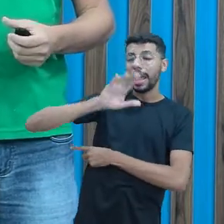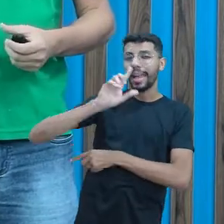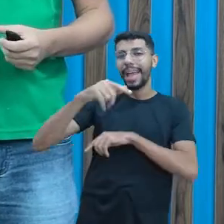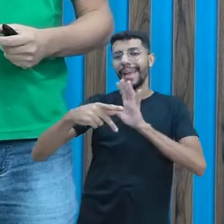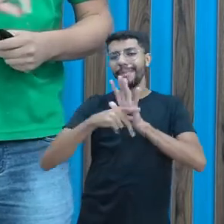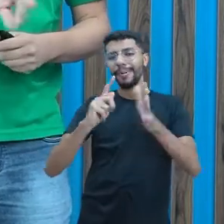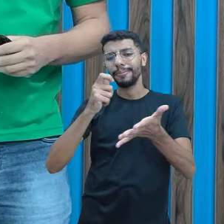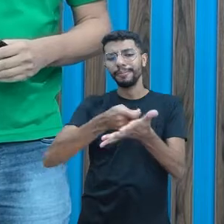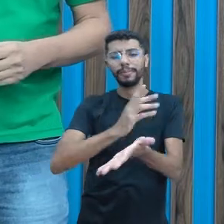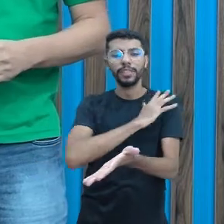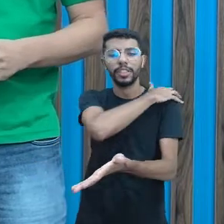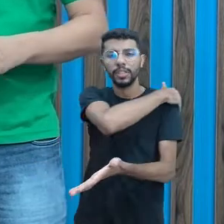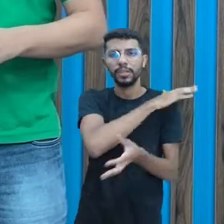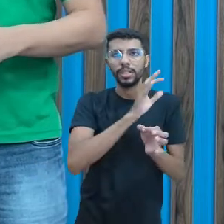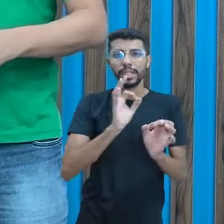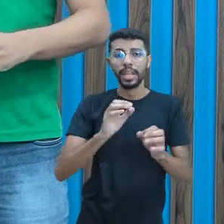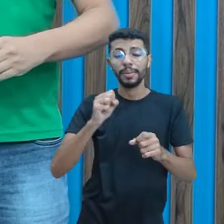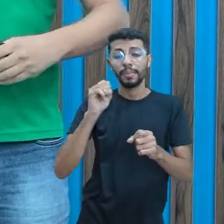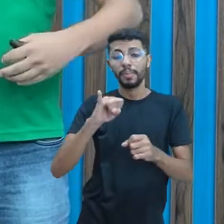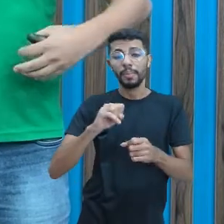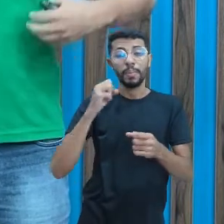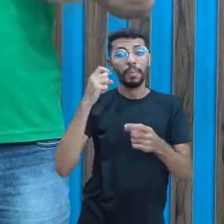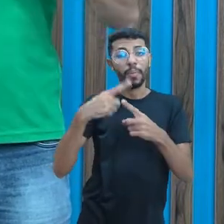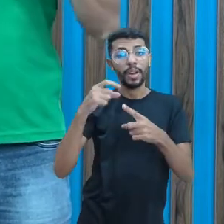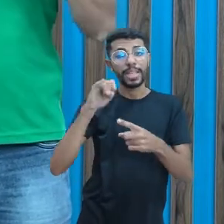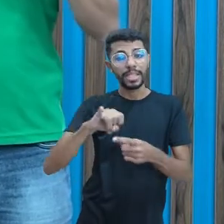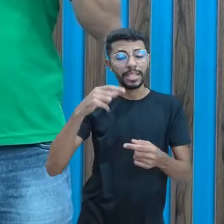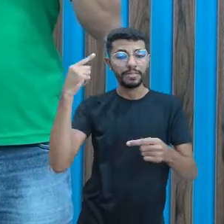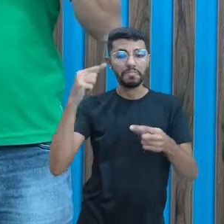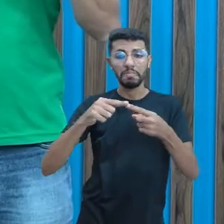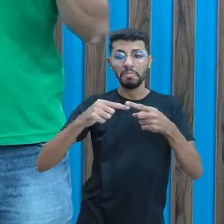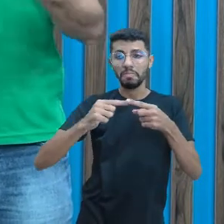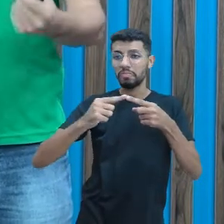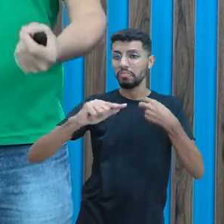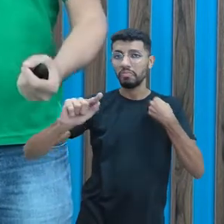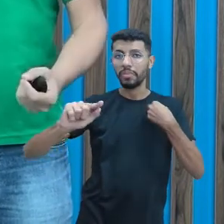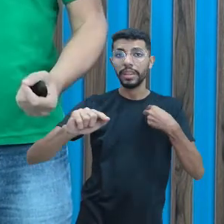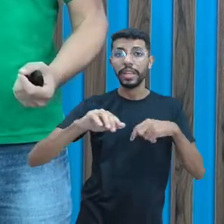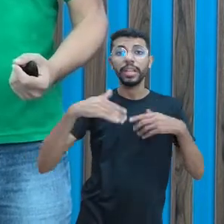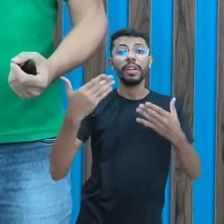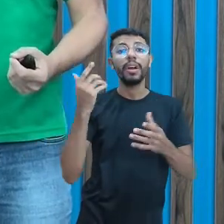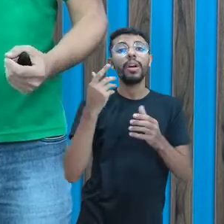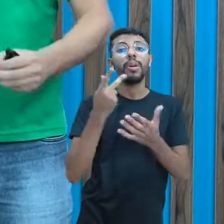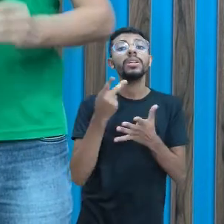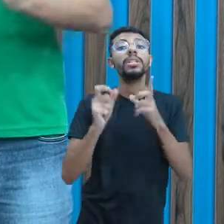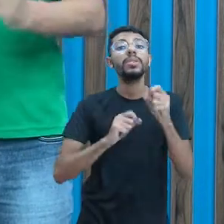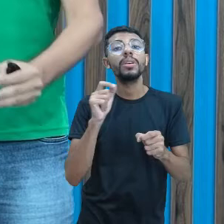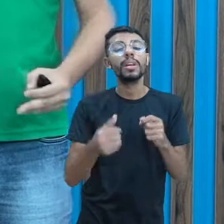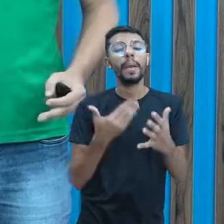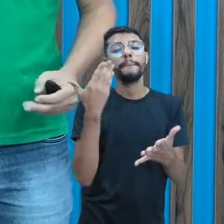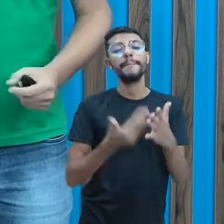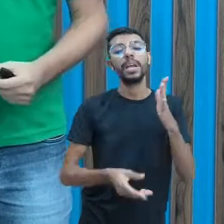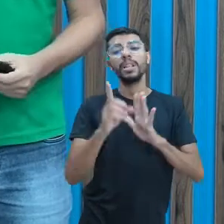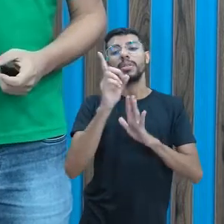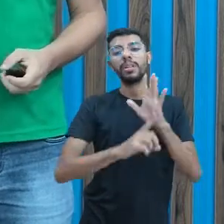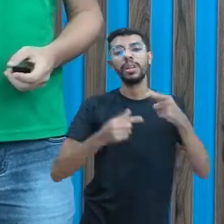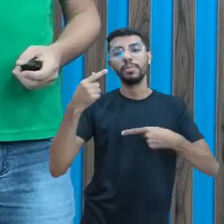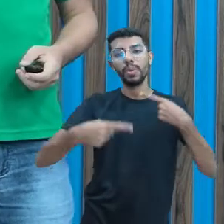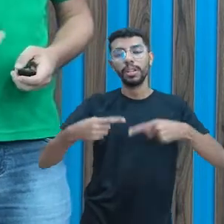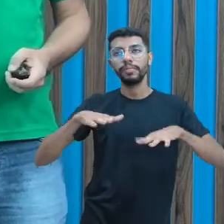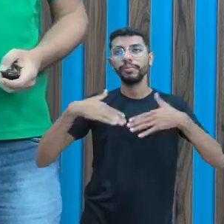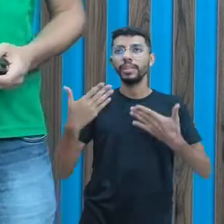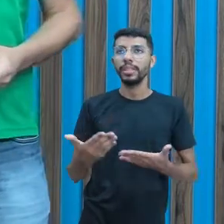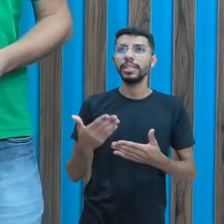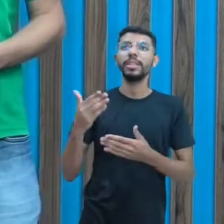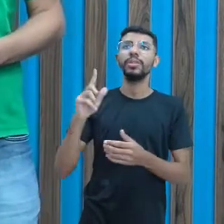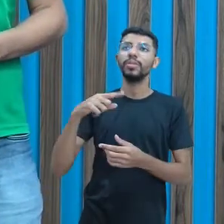se discordasse dela, perdia o direito político. Então, as pessoas começaram realmente a brigar por eleições livres no país para sair, de fato, dessa ditadura. A gente